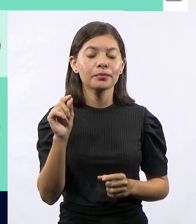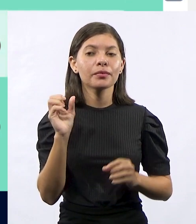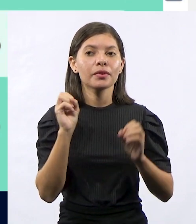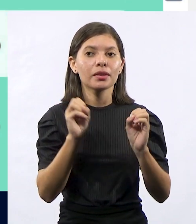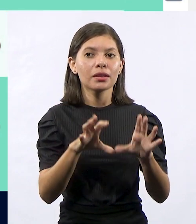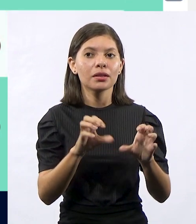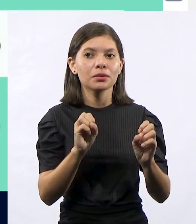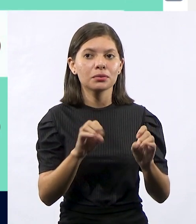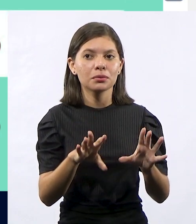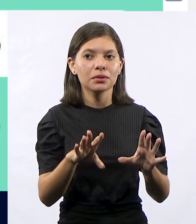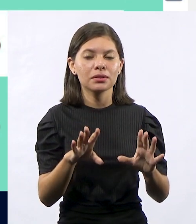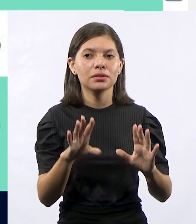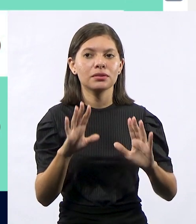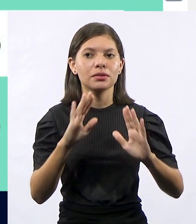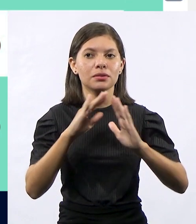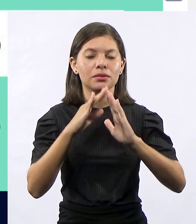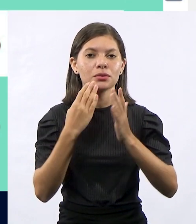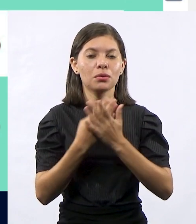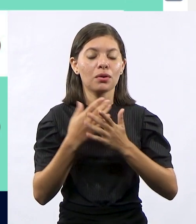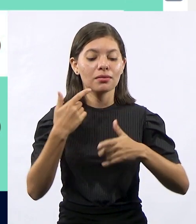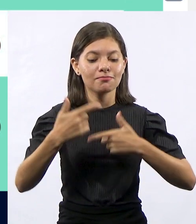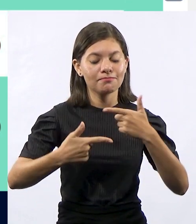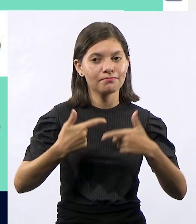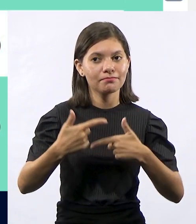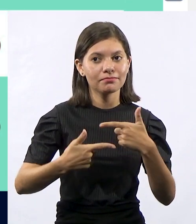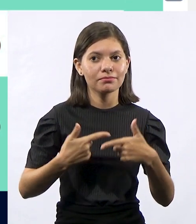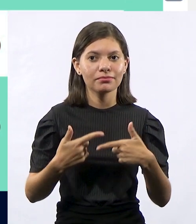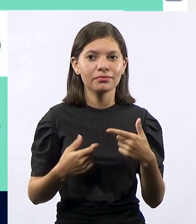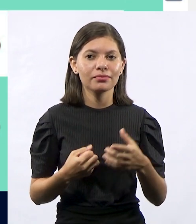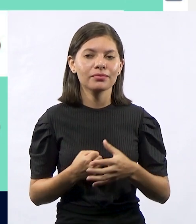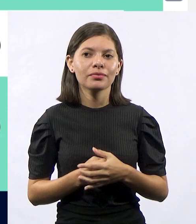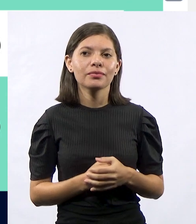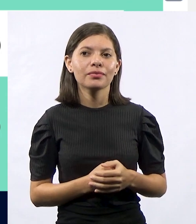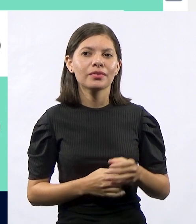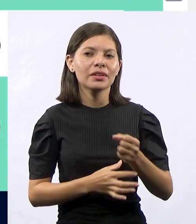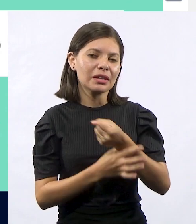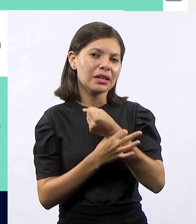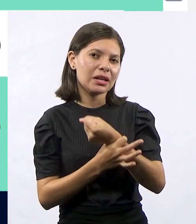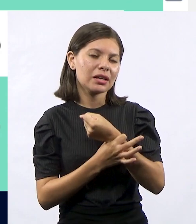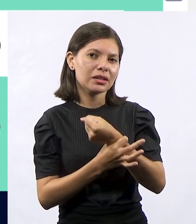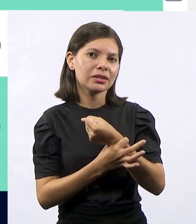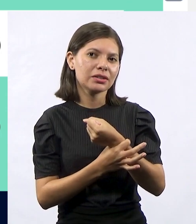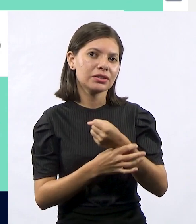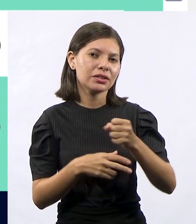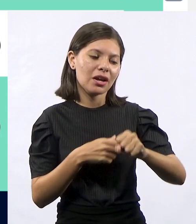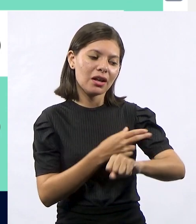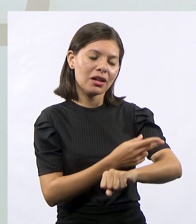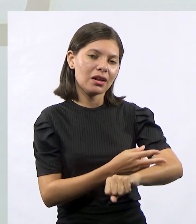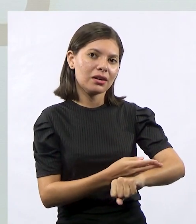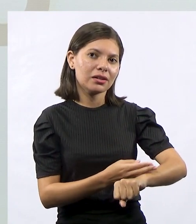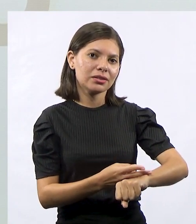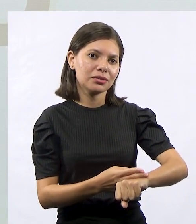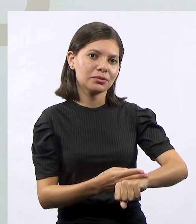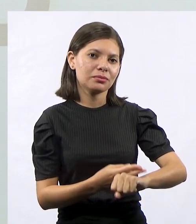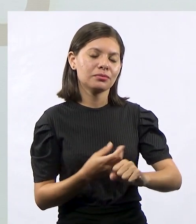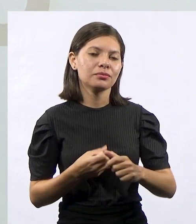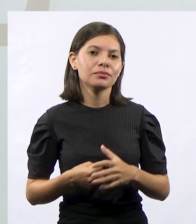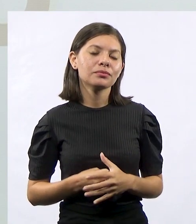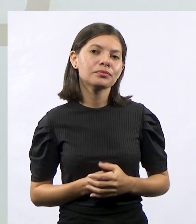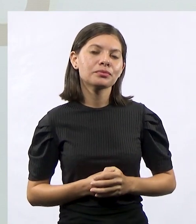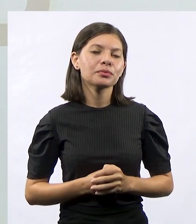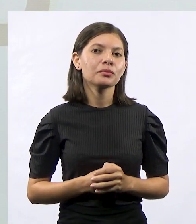A vinculação entre educação e escola e trabalho e a garantia dos preceitos